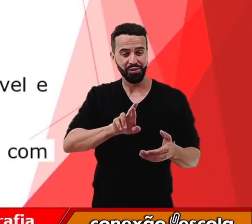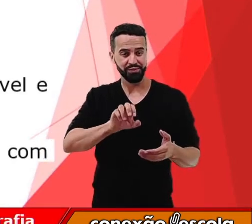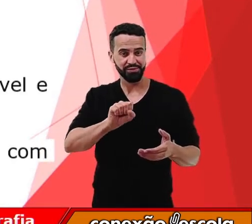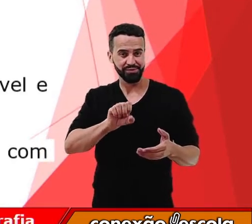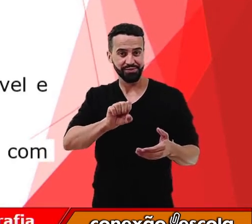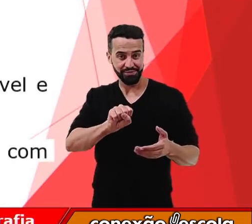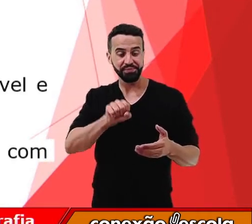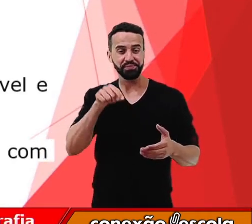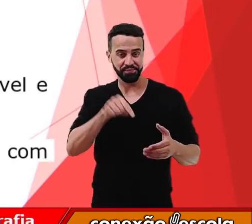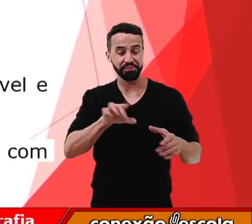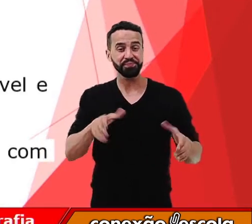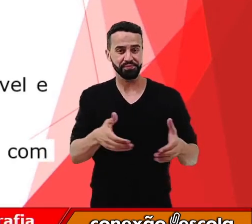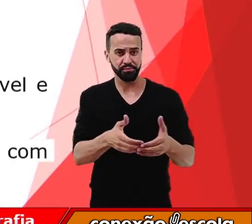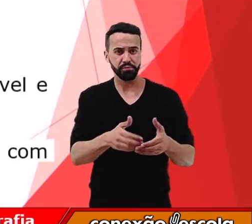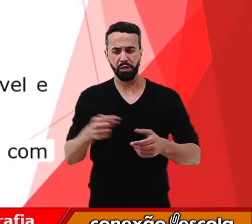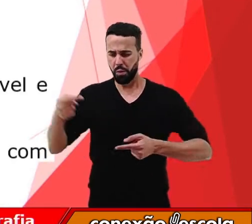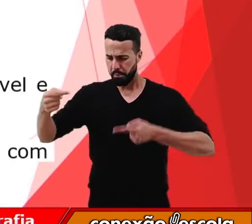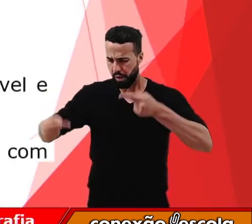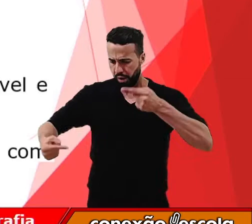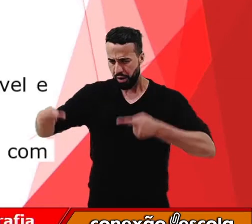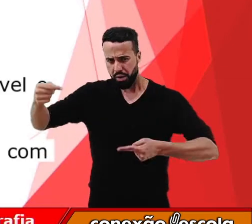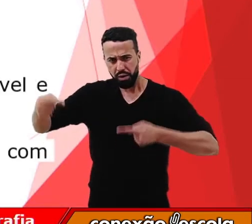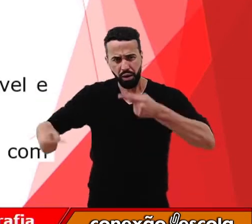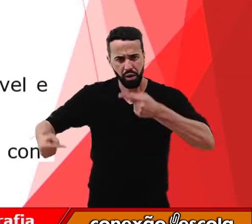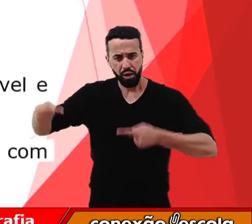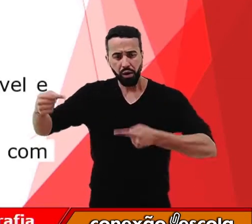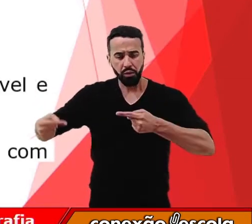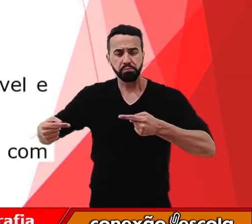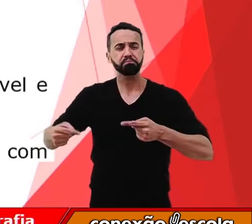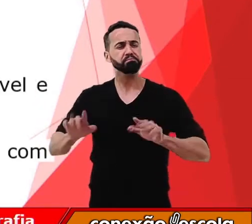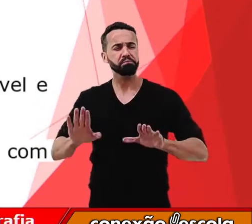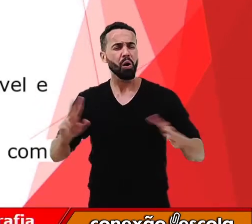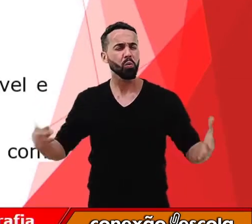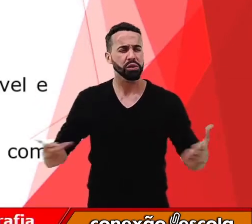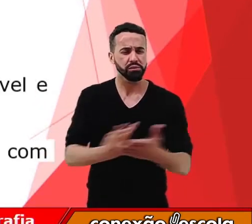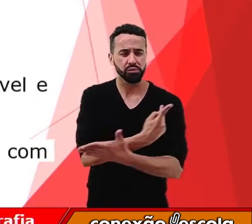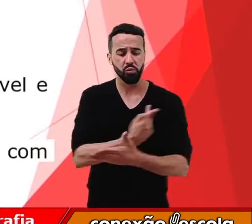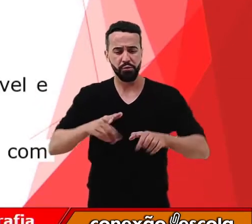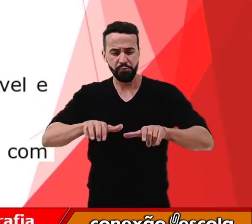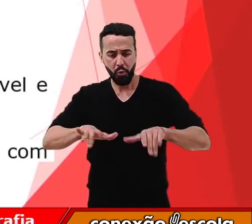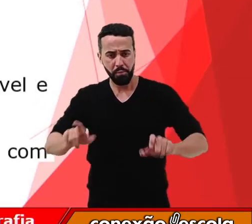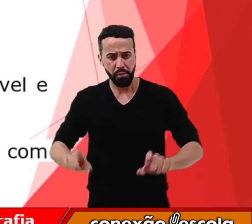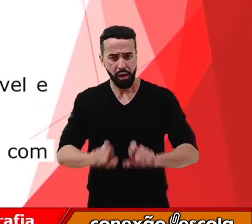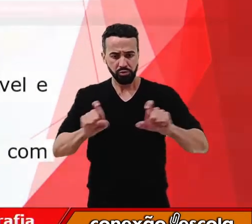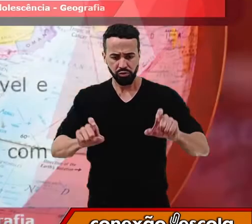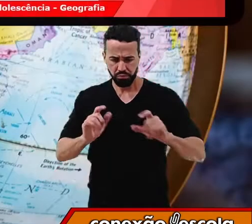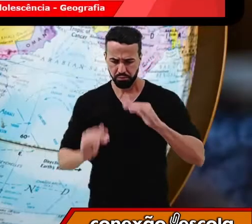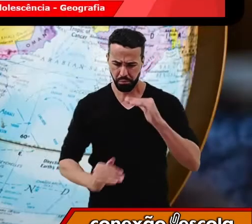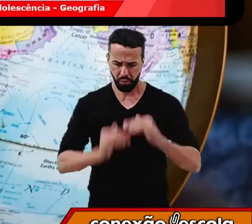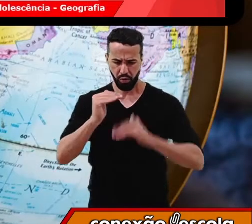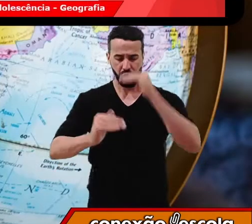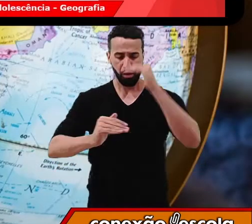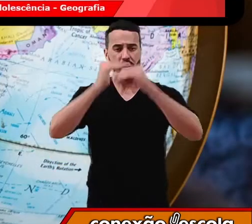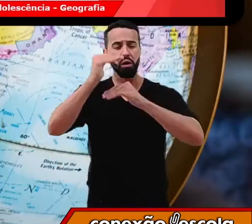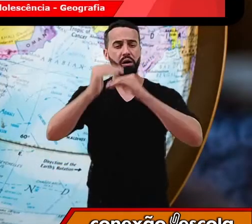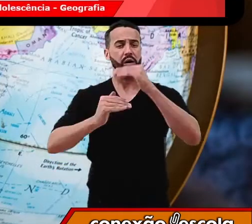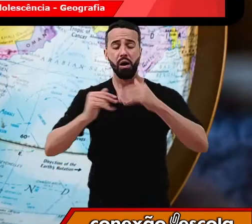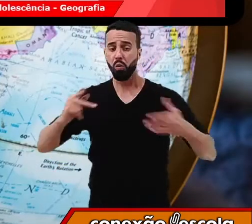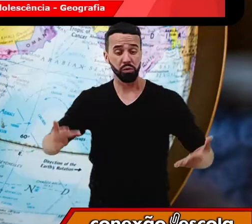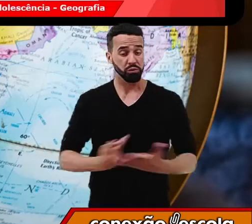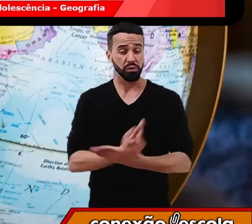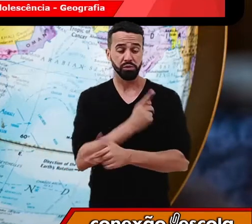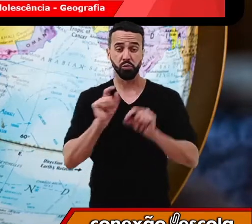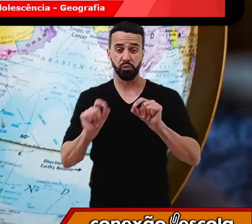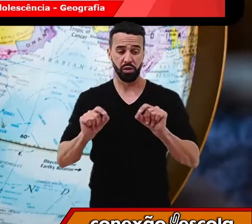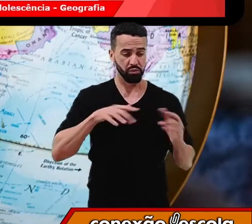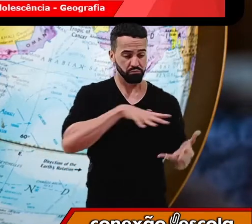avanços tecnológicos, principalmente na informática e na telecomunicação, vão fazer com que a